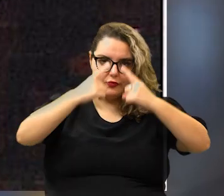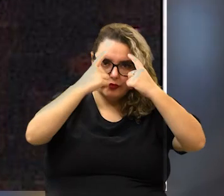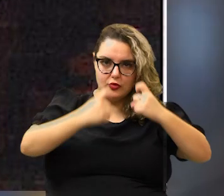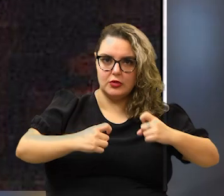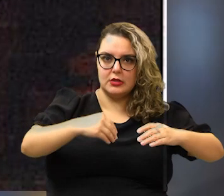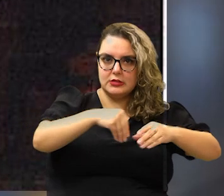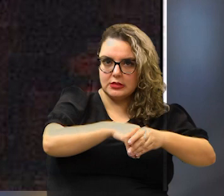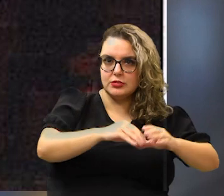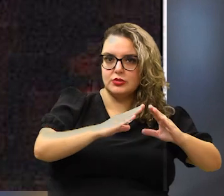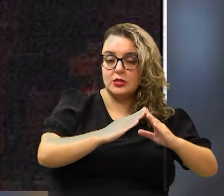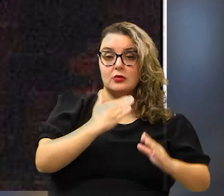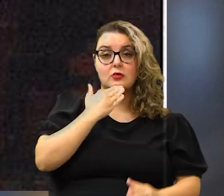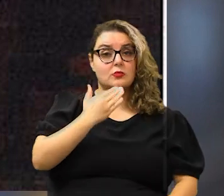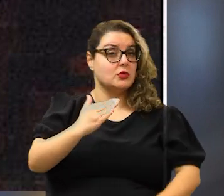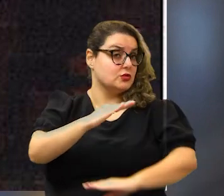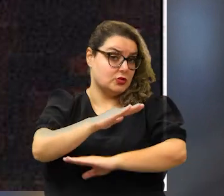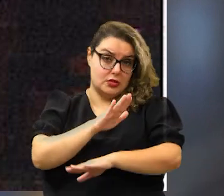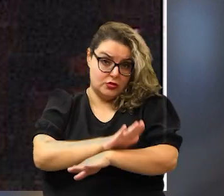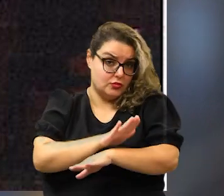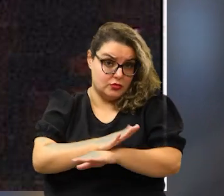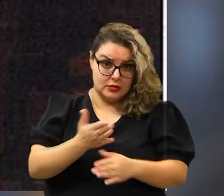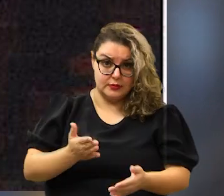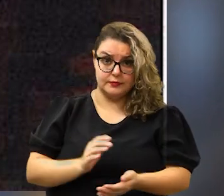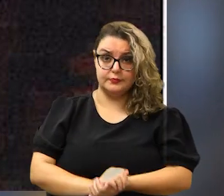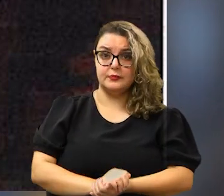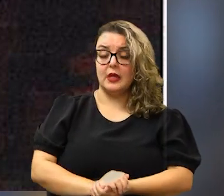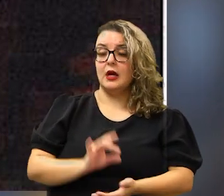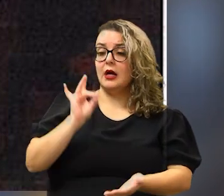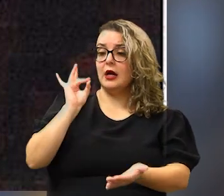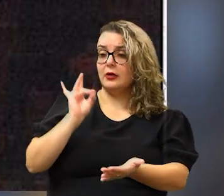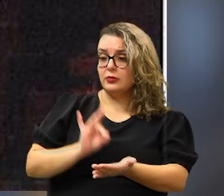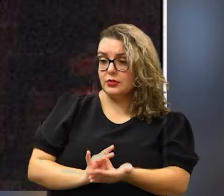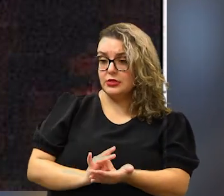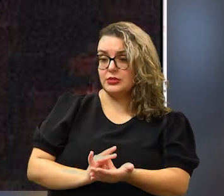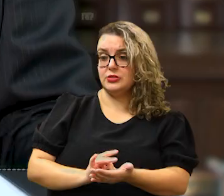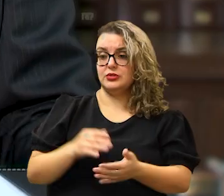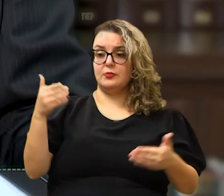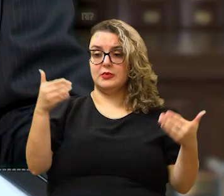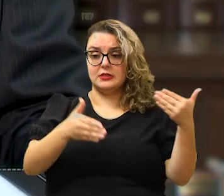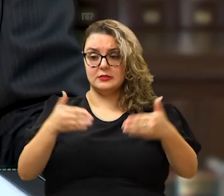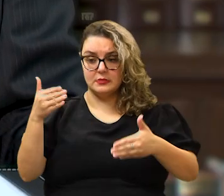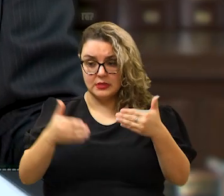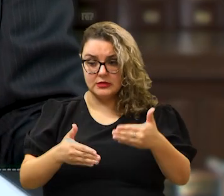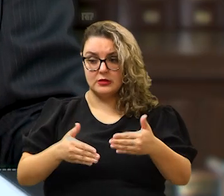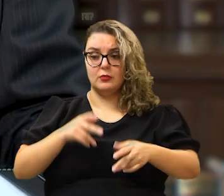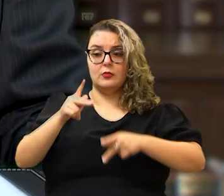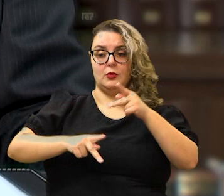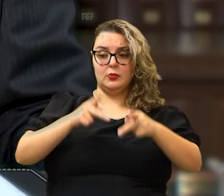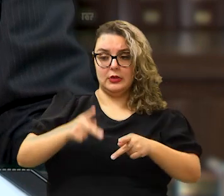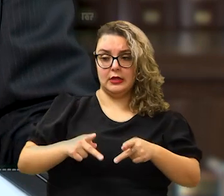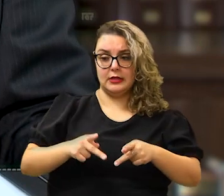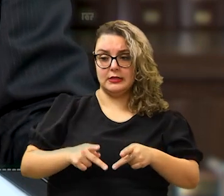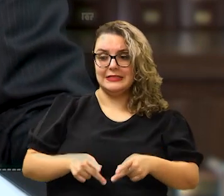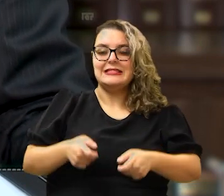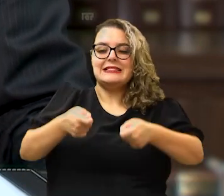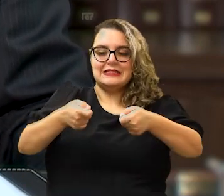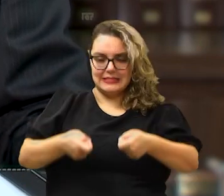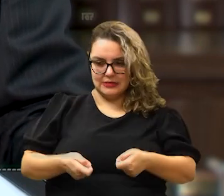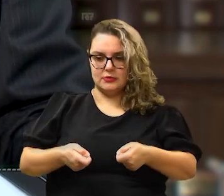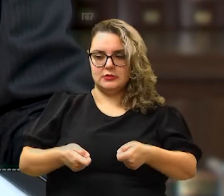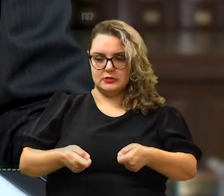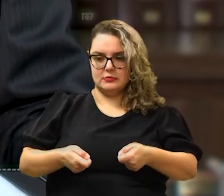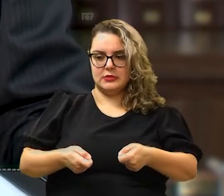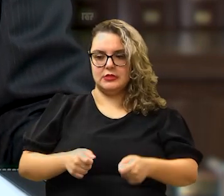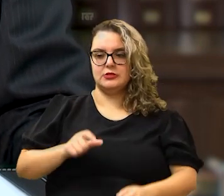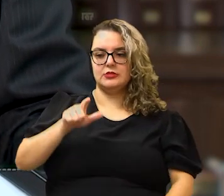Comuns para a representação da sociedade e a Câmara dos Lordes, que como se fosse o